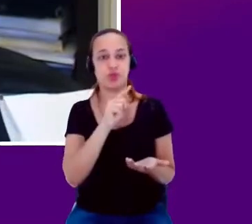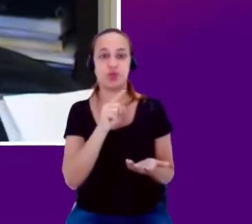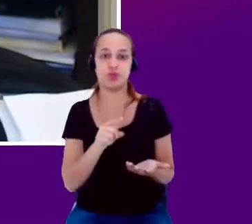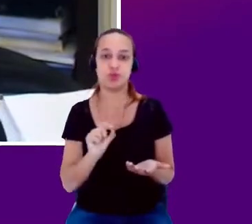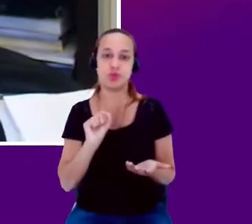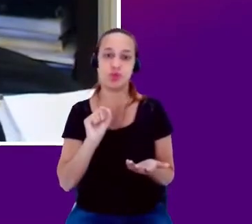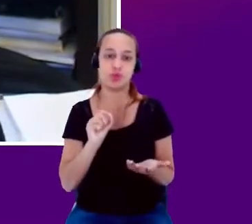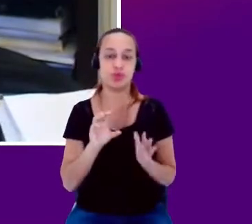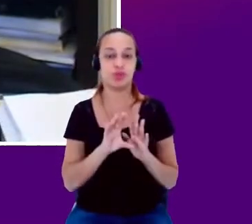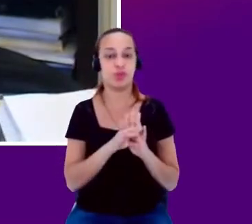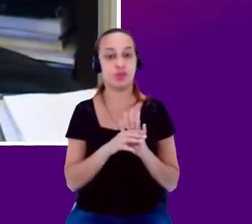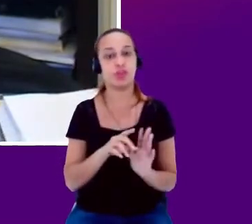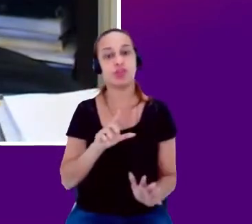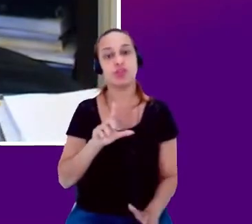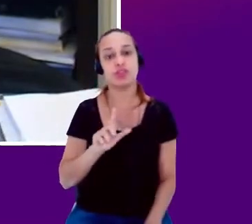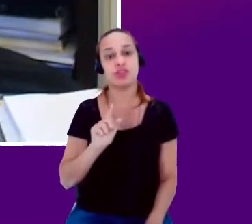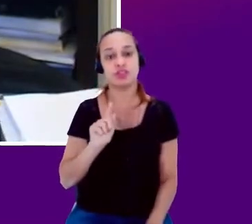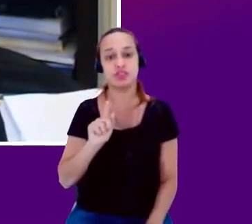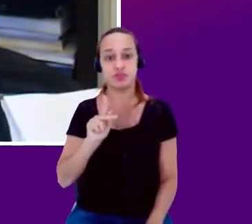LGPD.